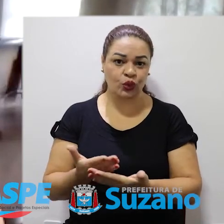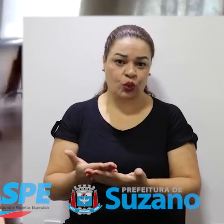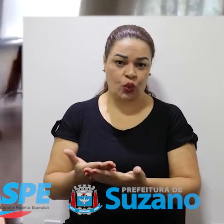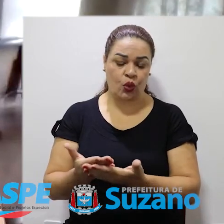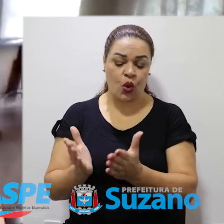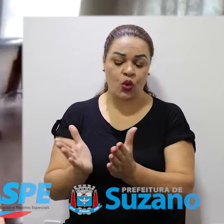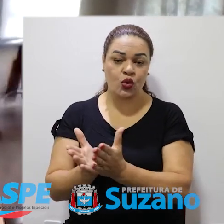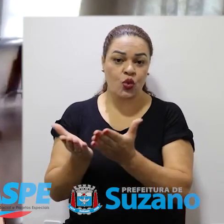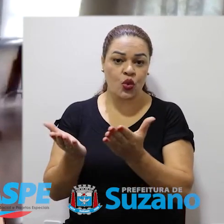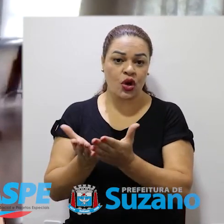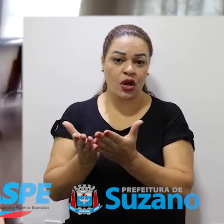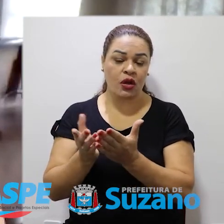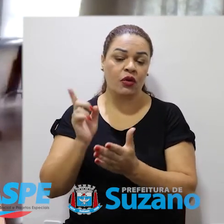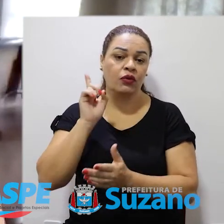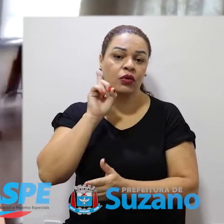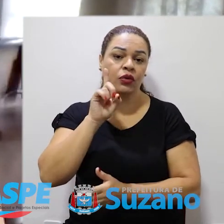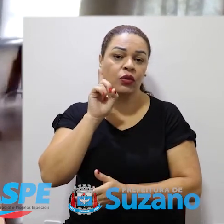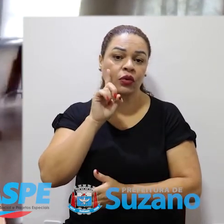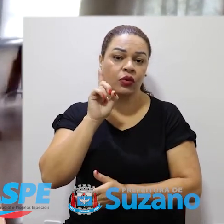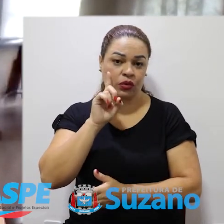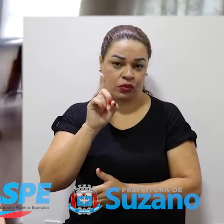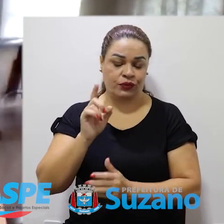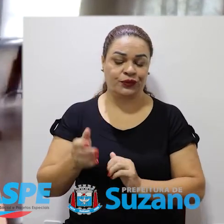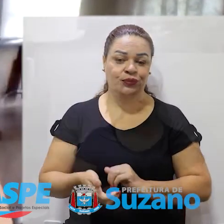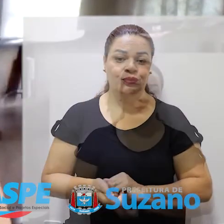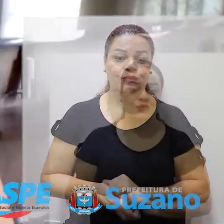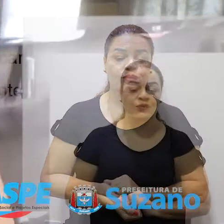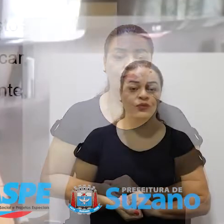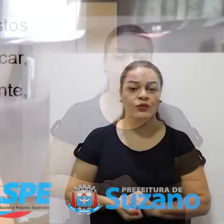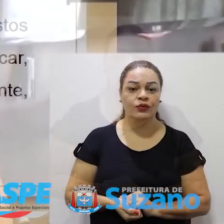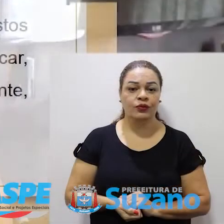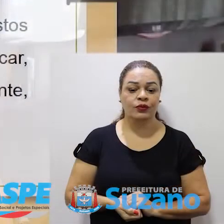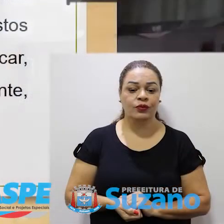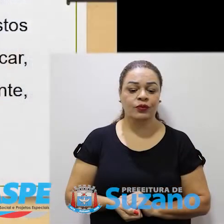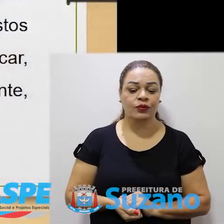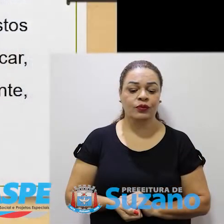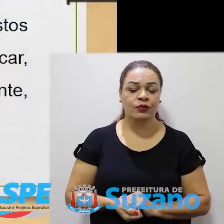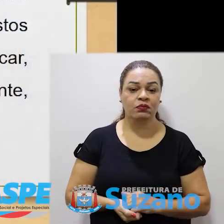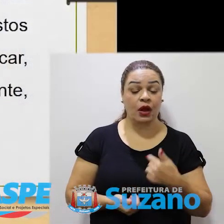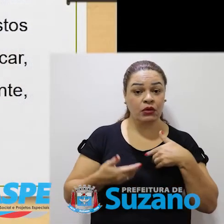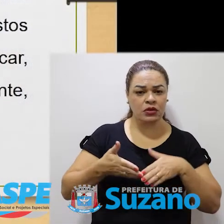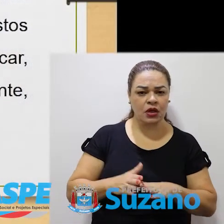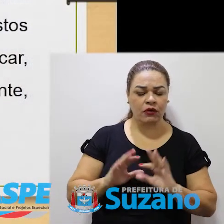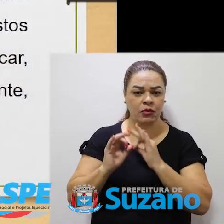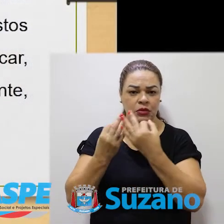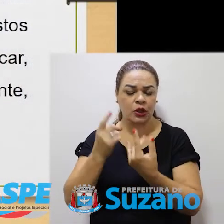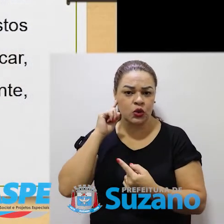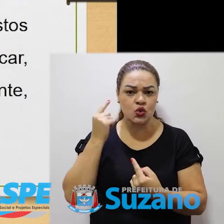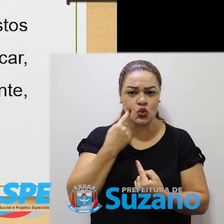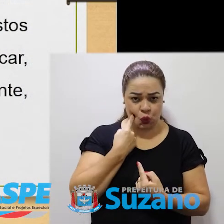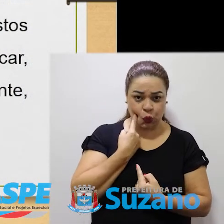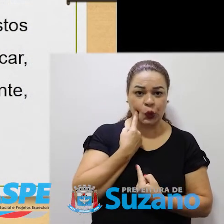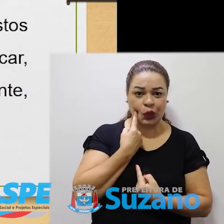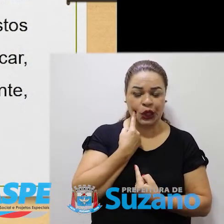americano, do Supala, o autor Supala. Então ele vai dizer assim: eu nasci numa família surda, com muitos irmãos